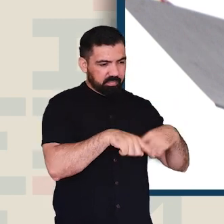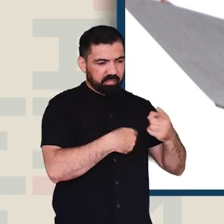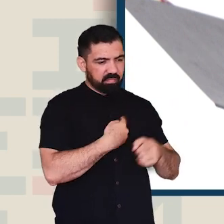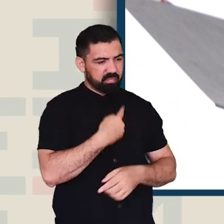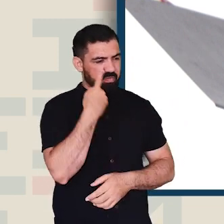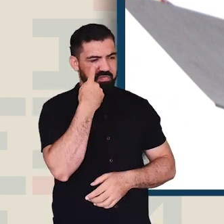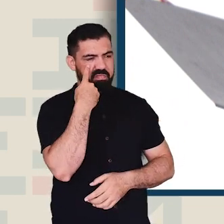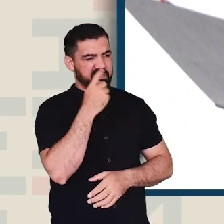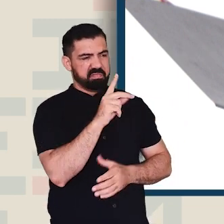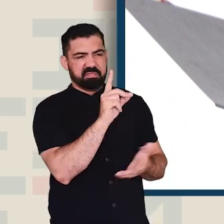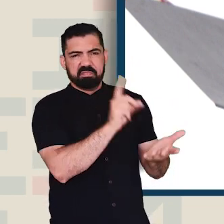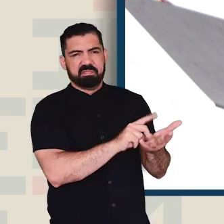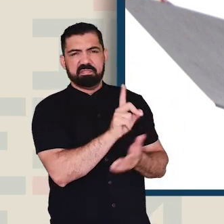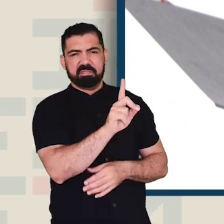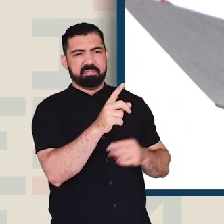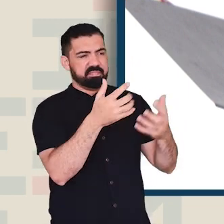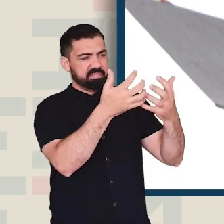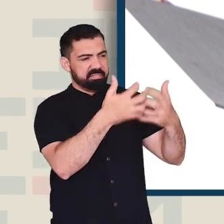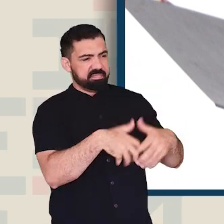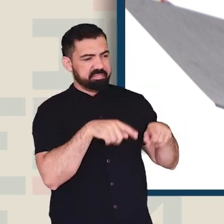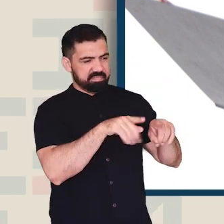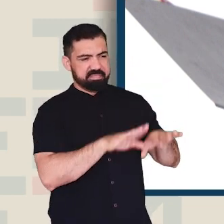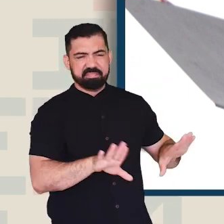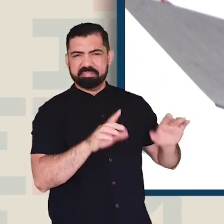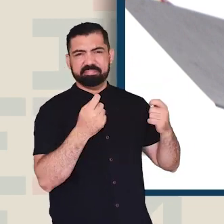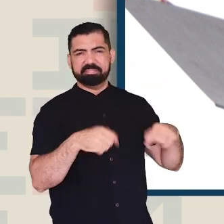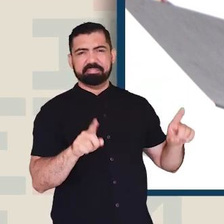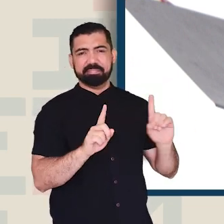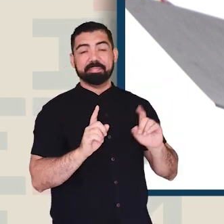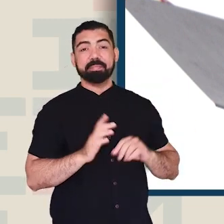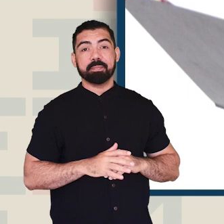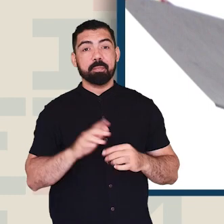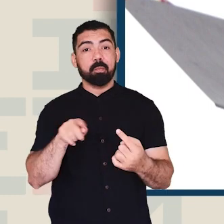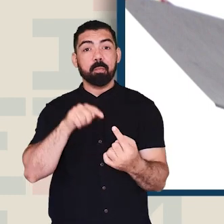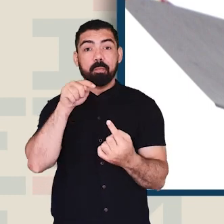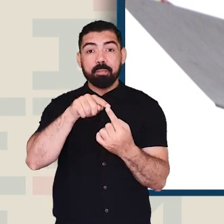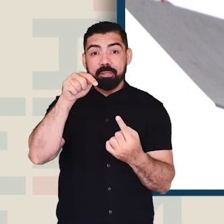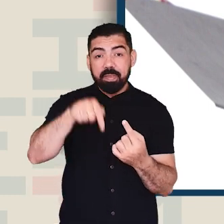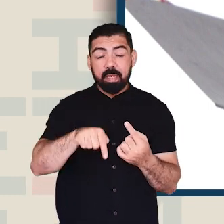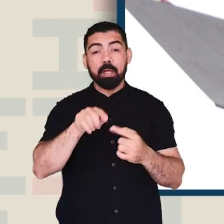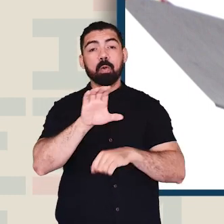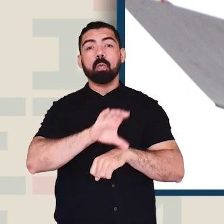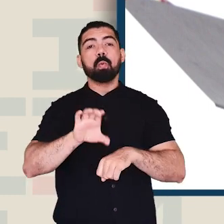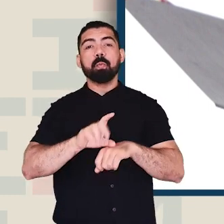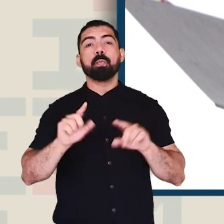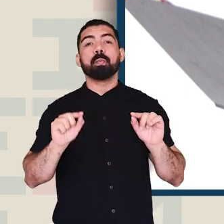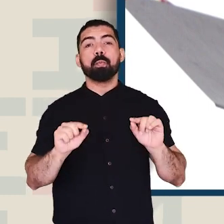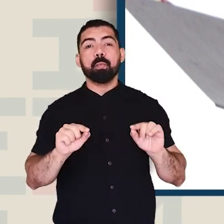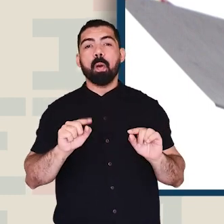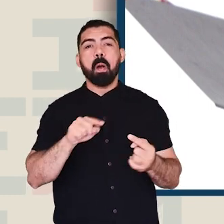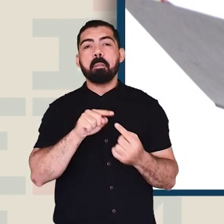vai vendo que na prática, às vezes, a coisa não funciona tanto assim. Então, o objetivo desse curso é que a gente